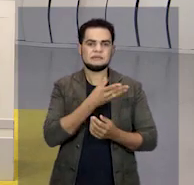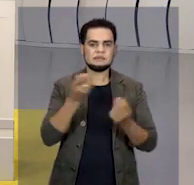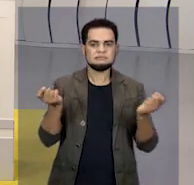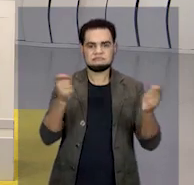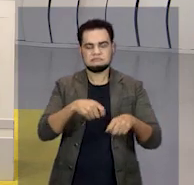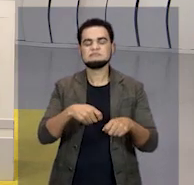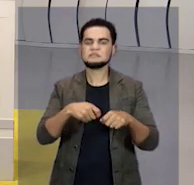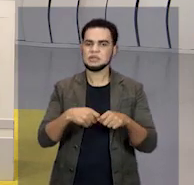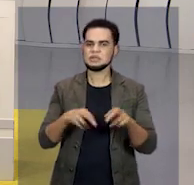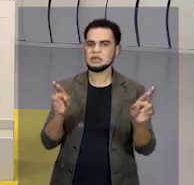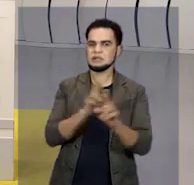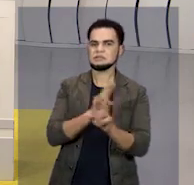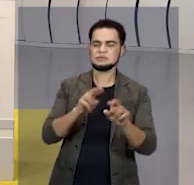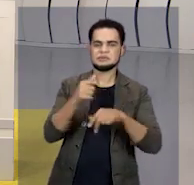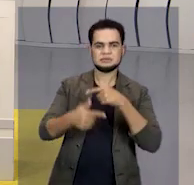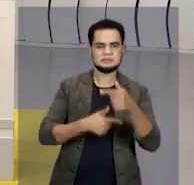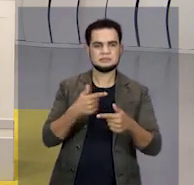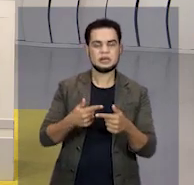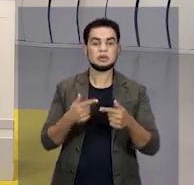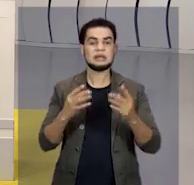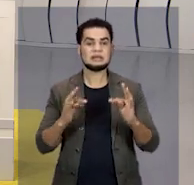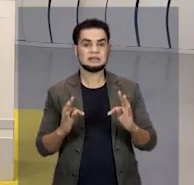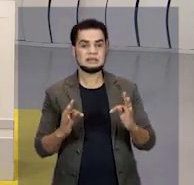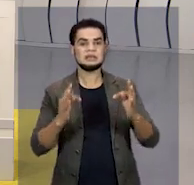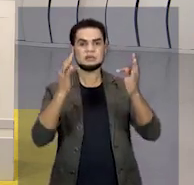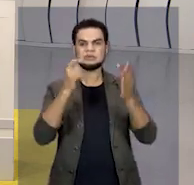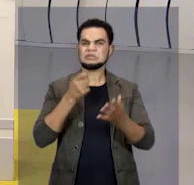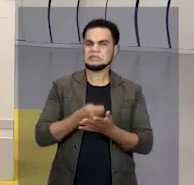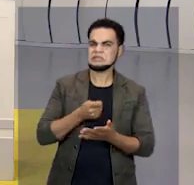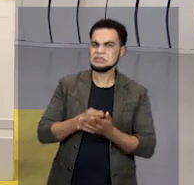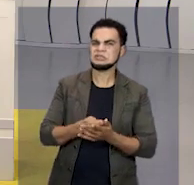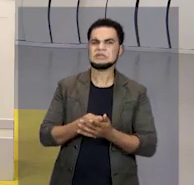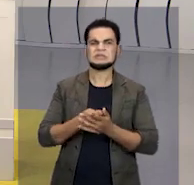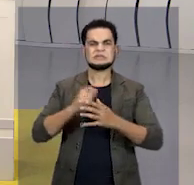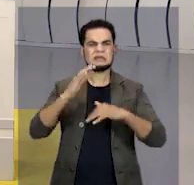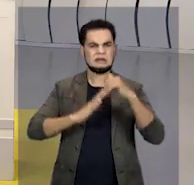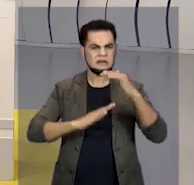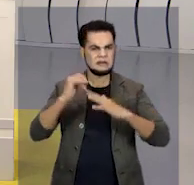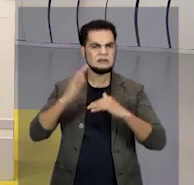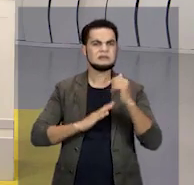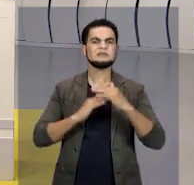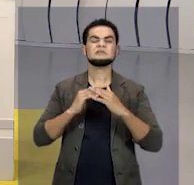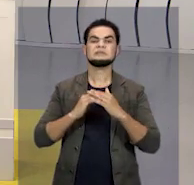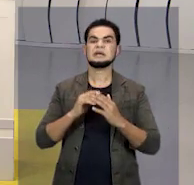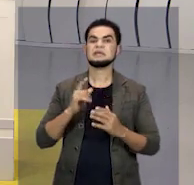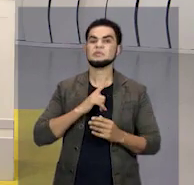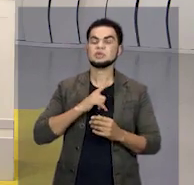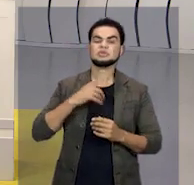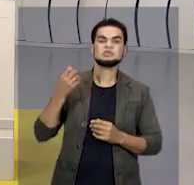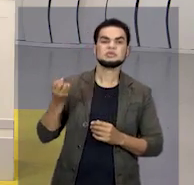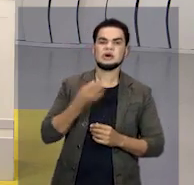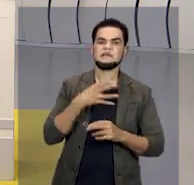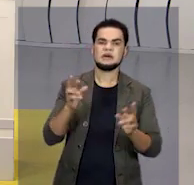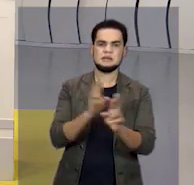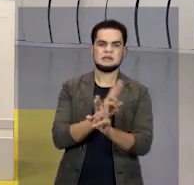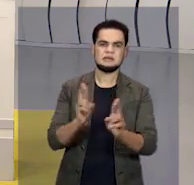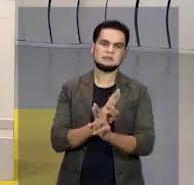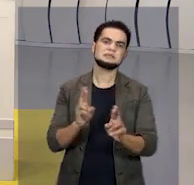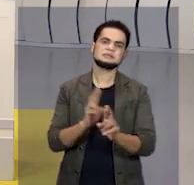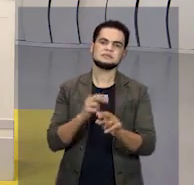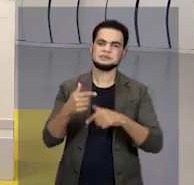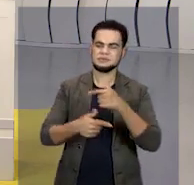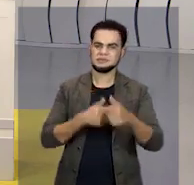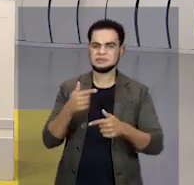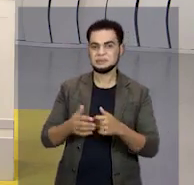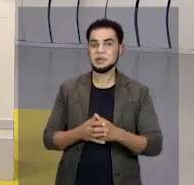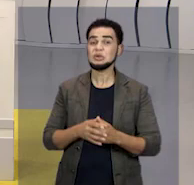trabalho, né? Ou seja, a tecnologia, a exigência, a mão de obra. Então, você vai ter uma nova relação de trabalho, nesse caso,